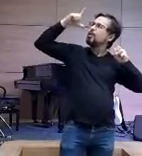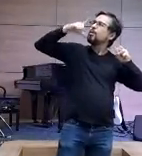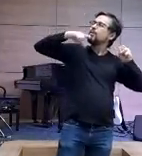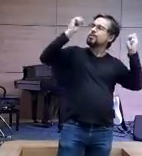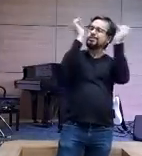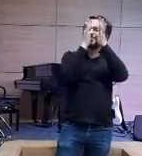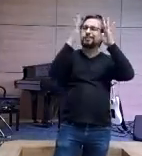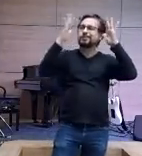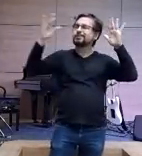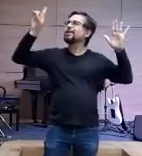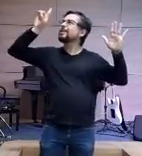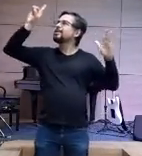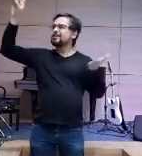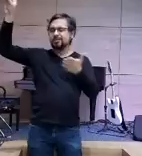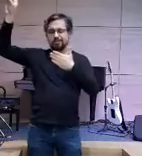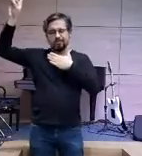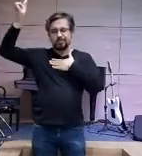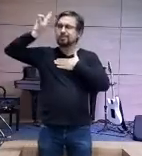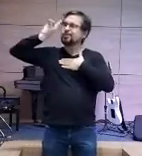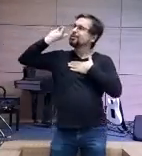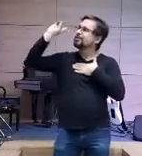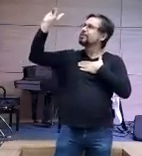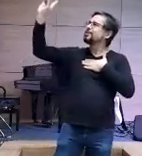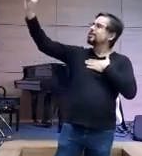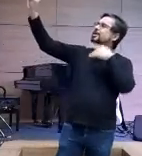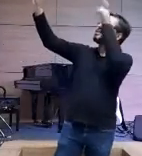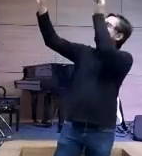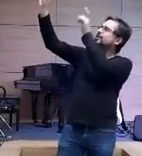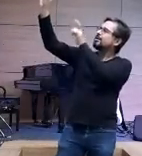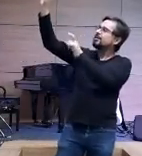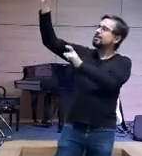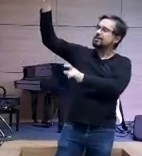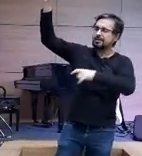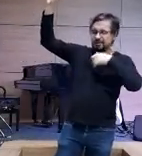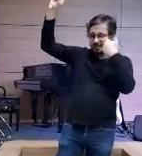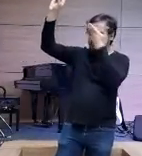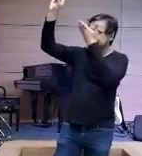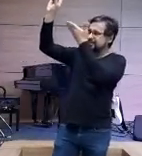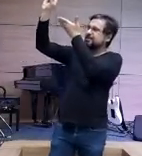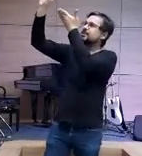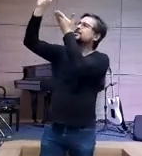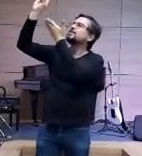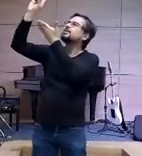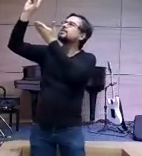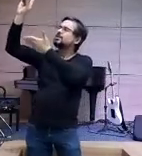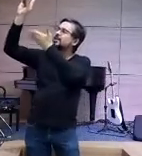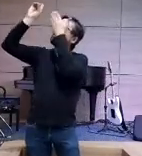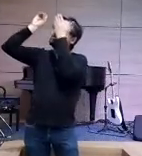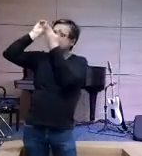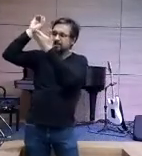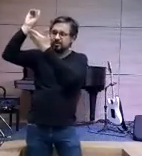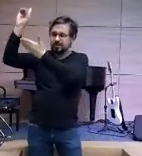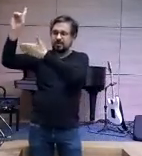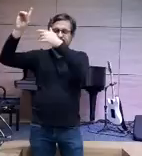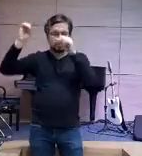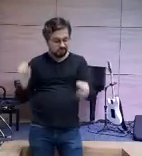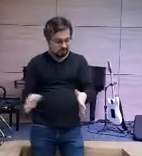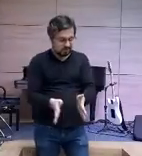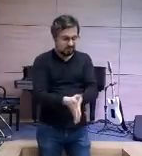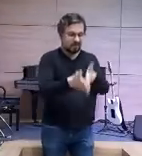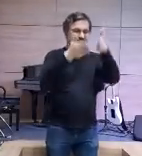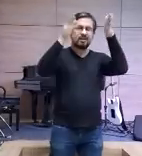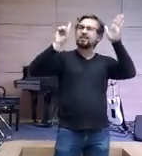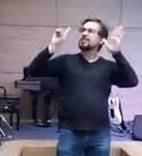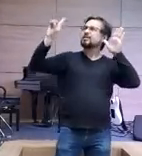Meu Deus esse é quem tu és meu Deus é